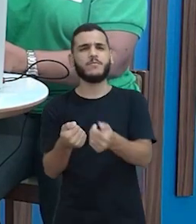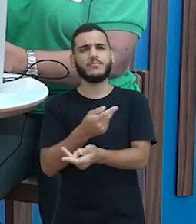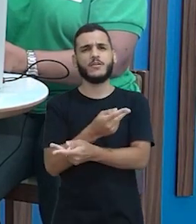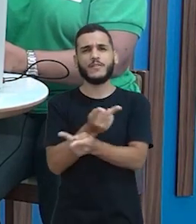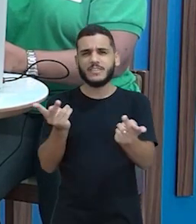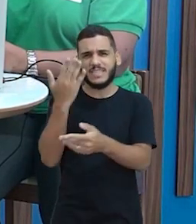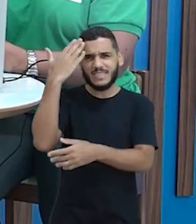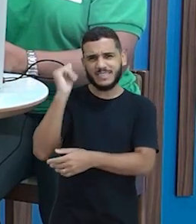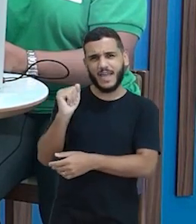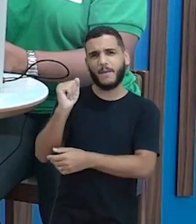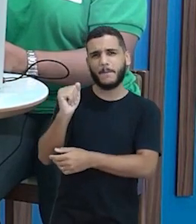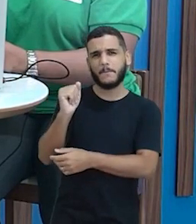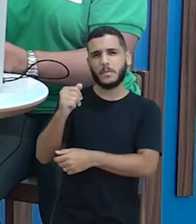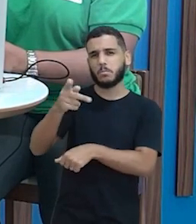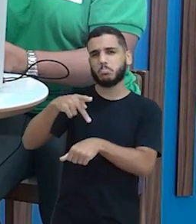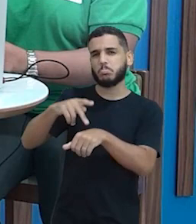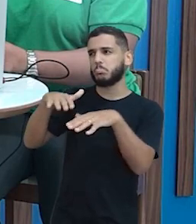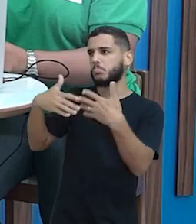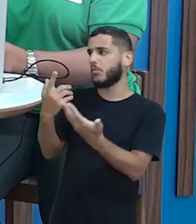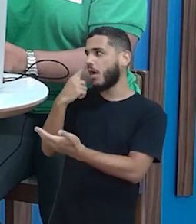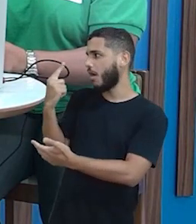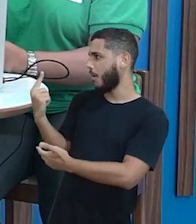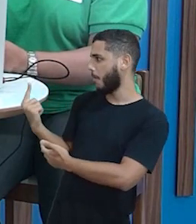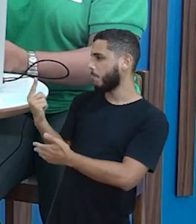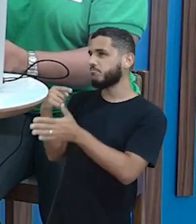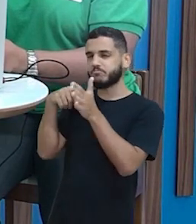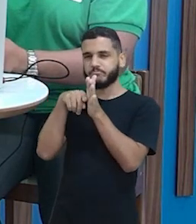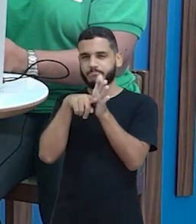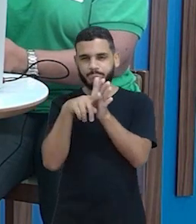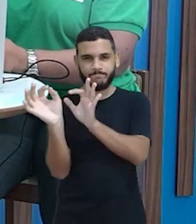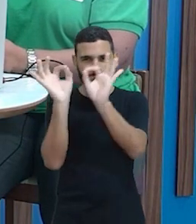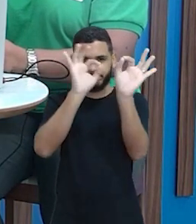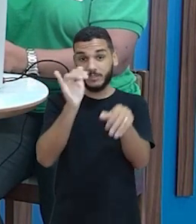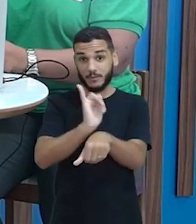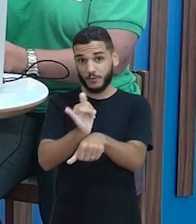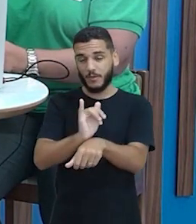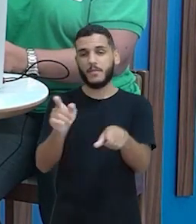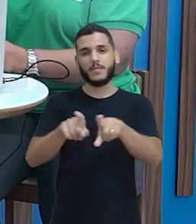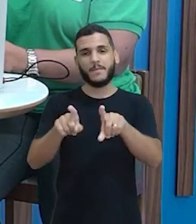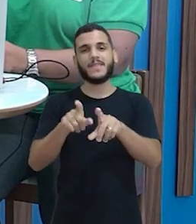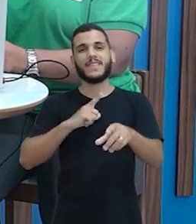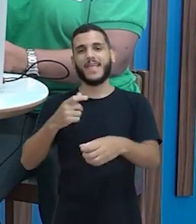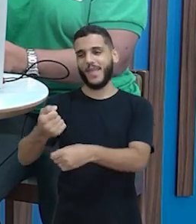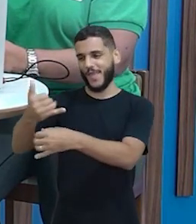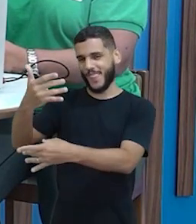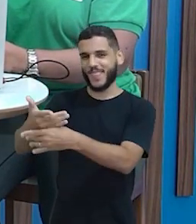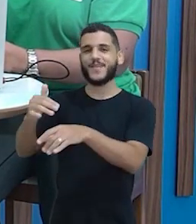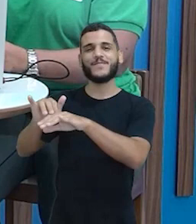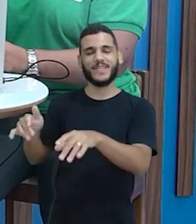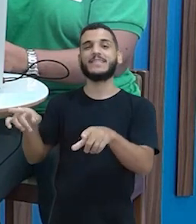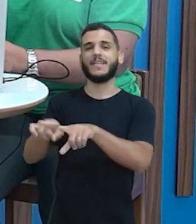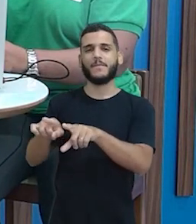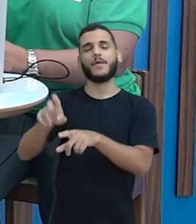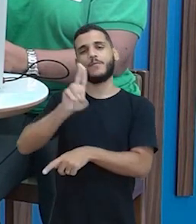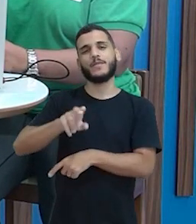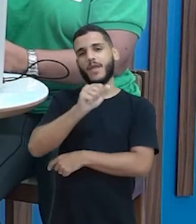que você sabe que país é esse Analisa direitinho aí você que tá nos assistindo pelo YouTube pode deixar nos comentários aqui pelo